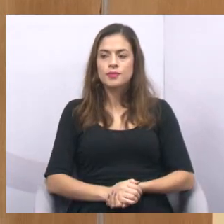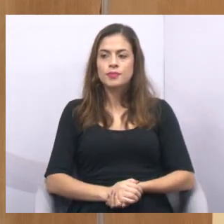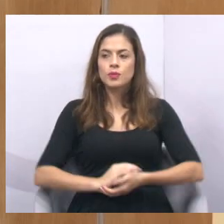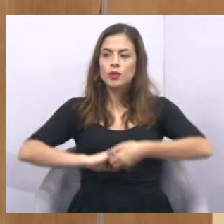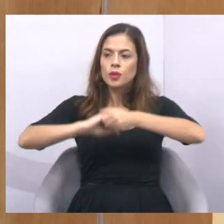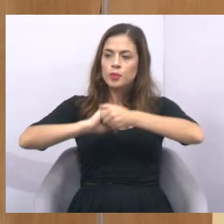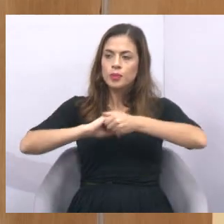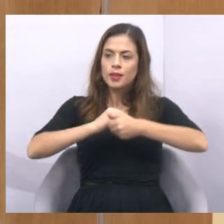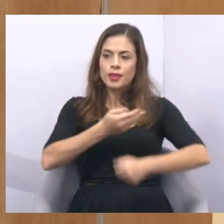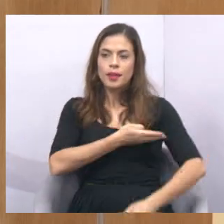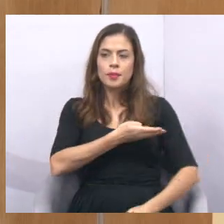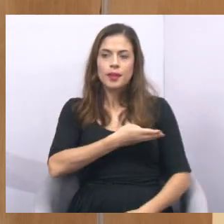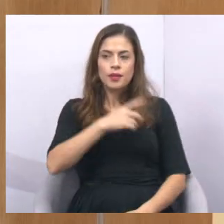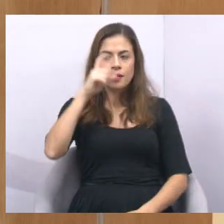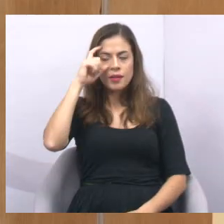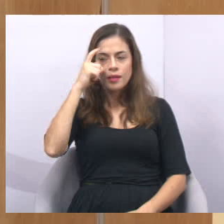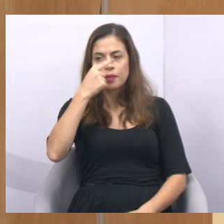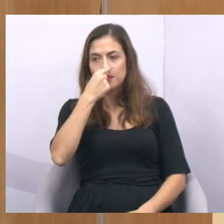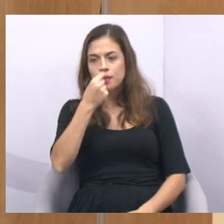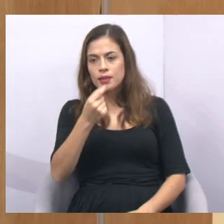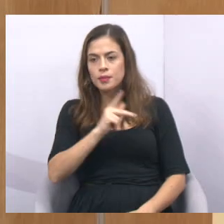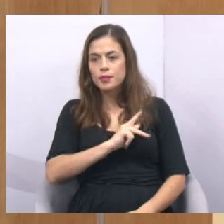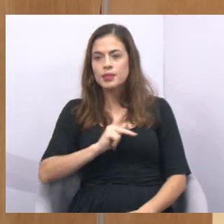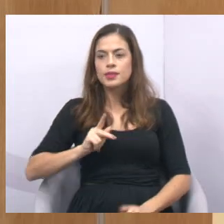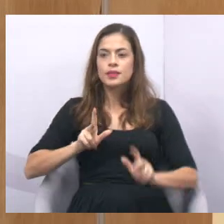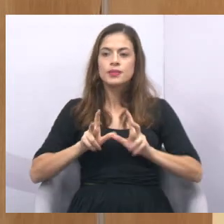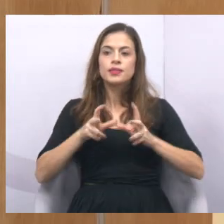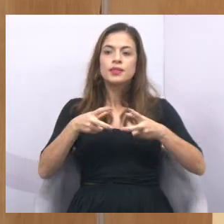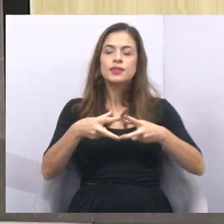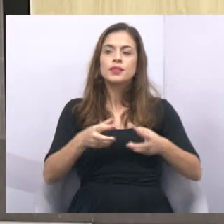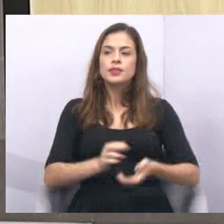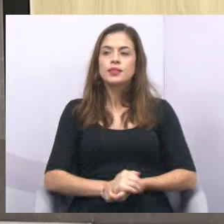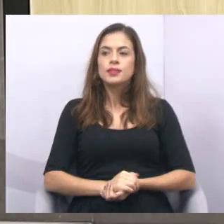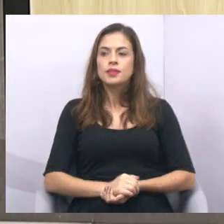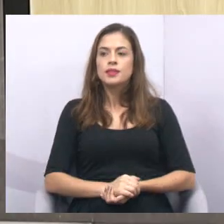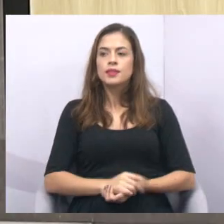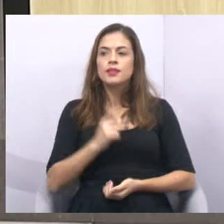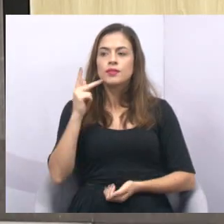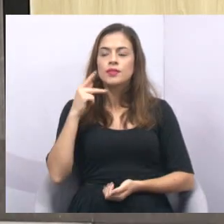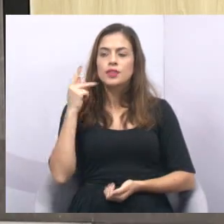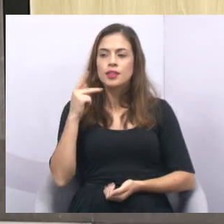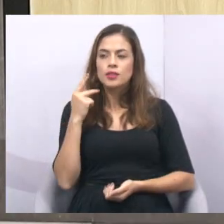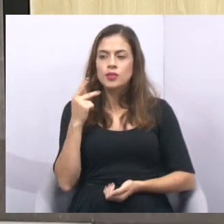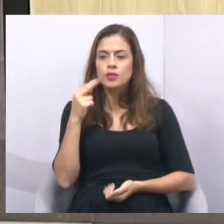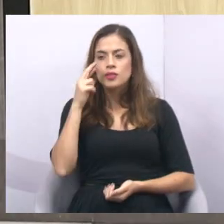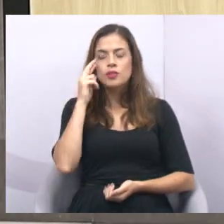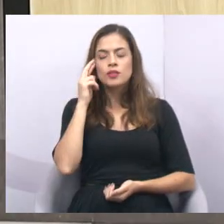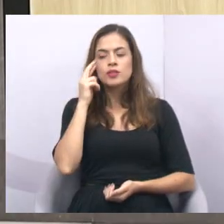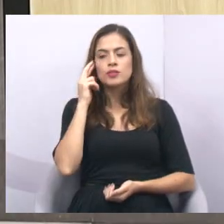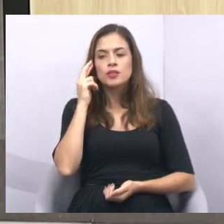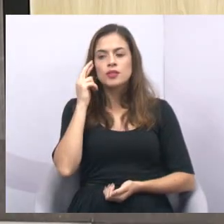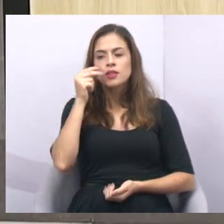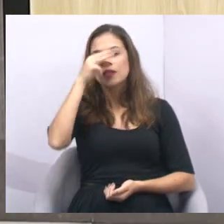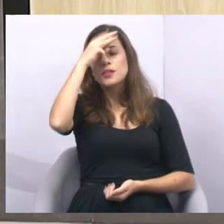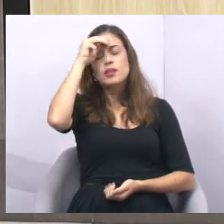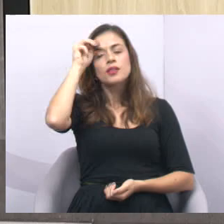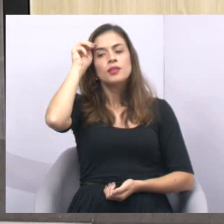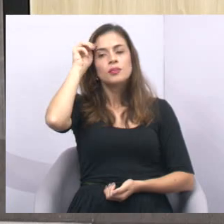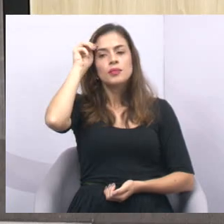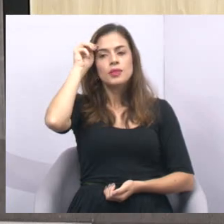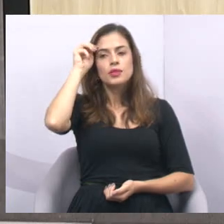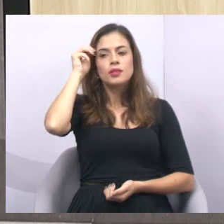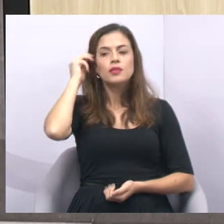meu amigo Abner Rosa, presidente dessa casa, vereadores Roninha, Maria